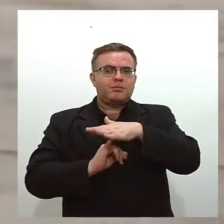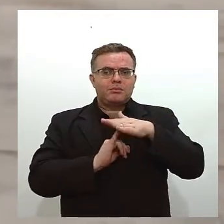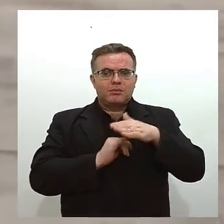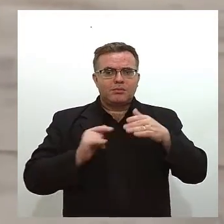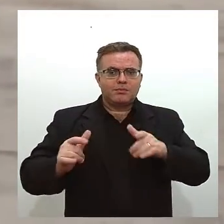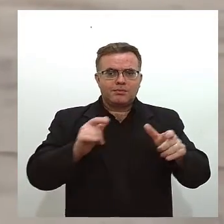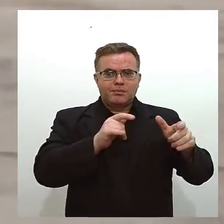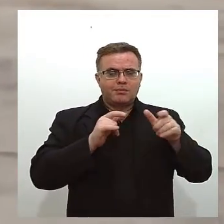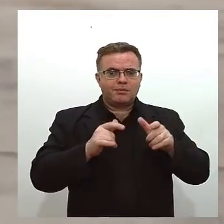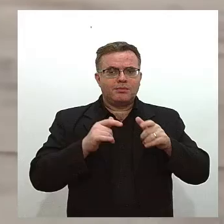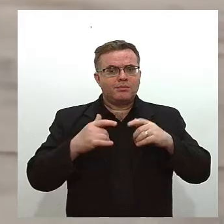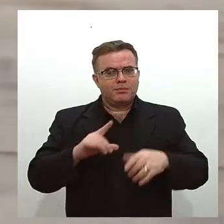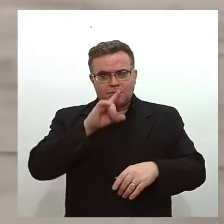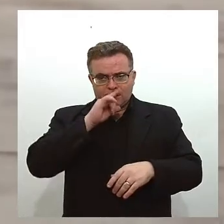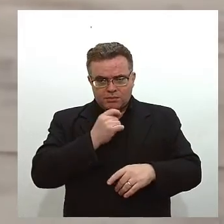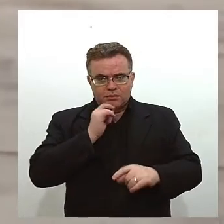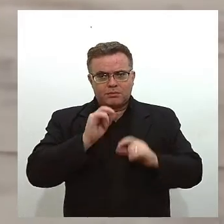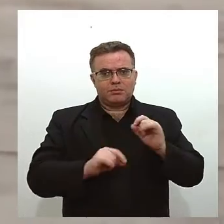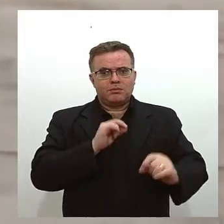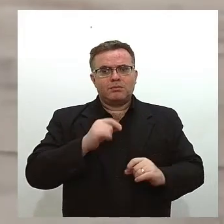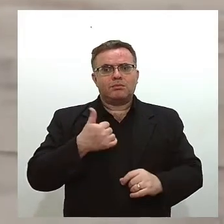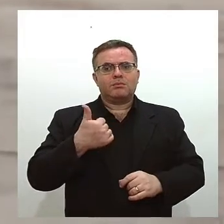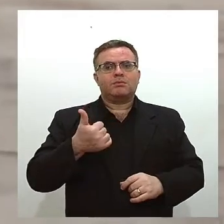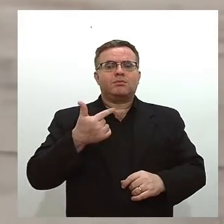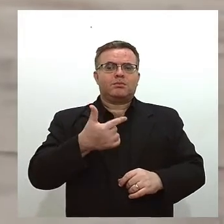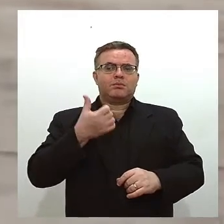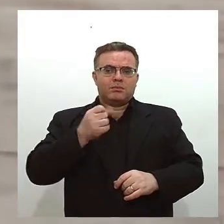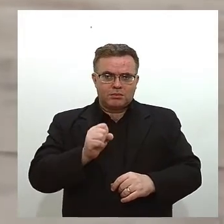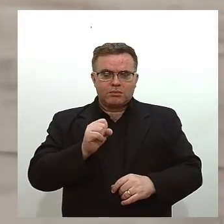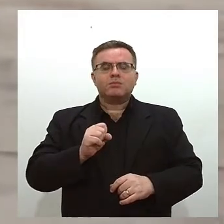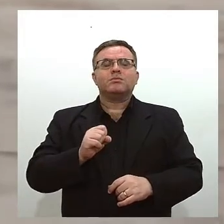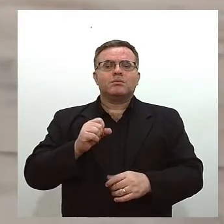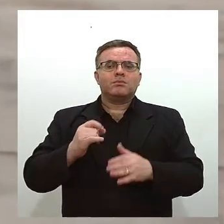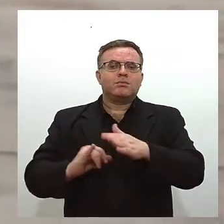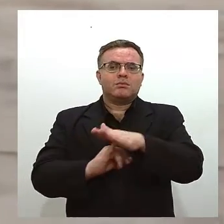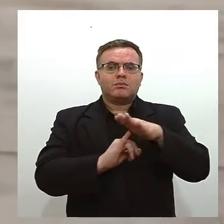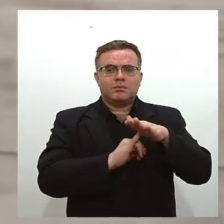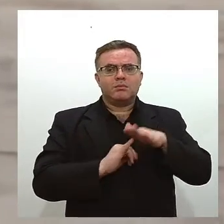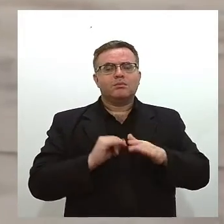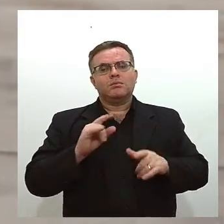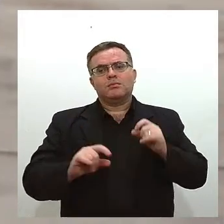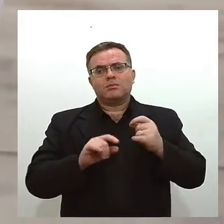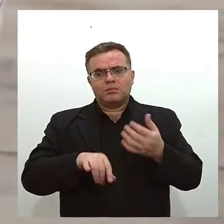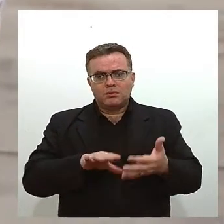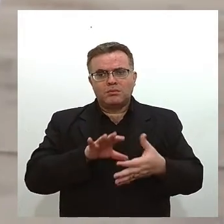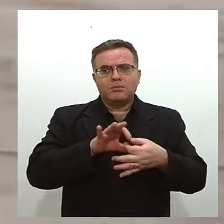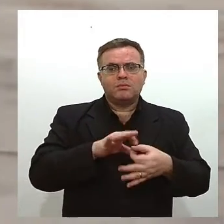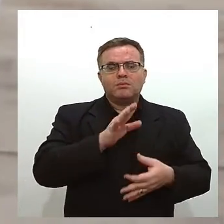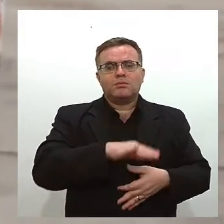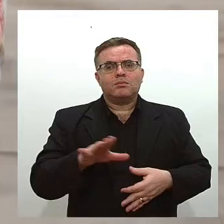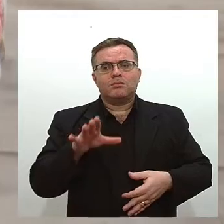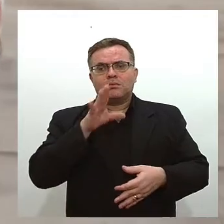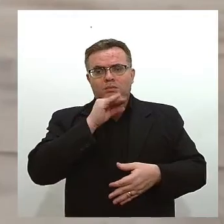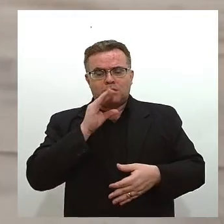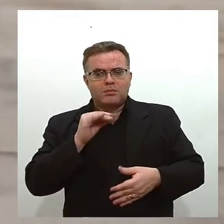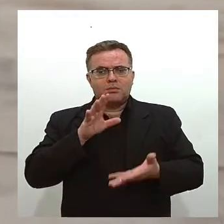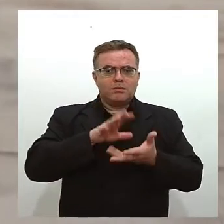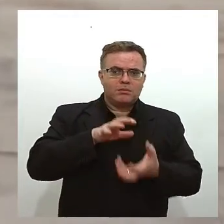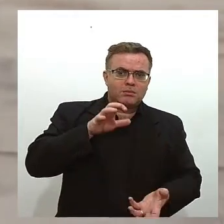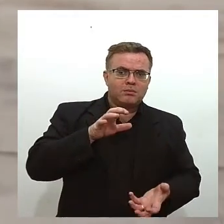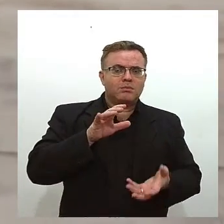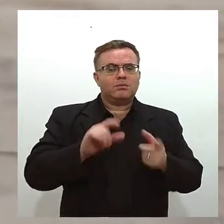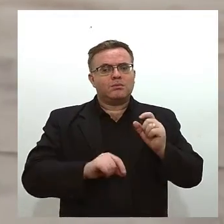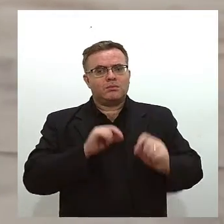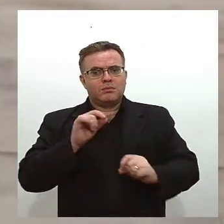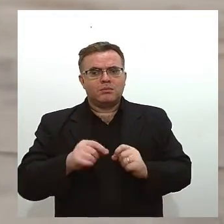bairros de Aracaju. Nós já atingimos 128 instituições, né, instituições que trabalham com crianças, adolescentes, idosos,